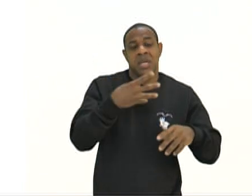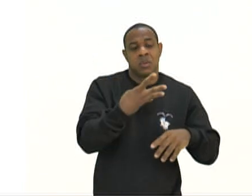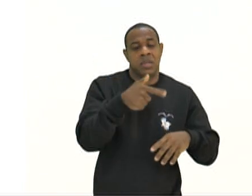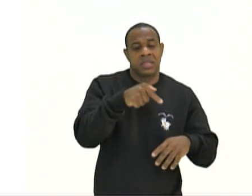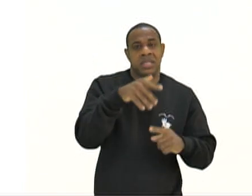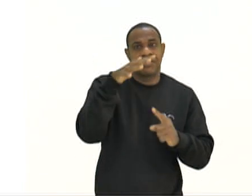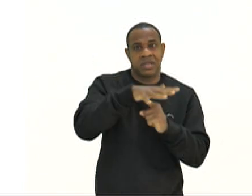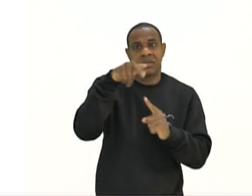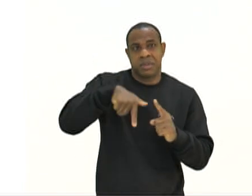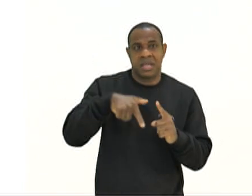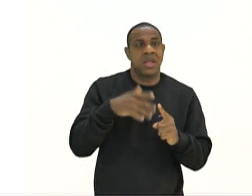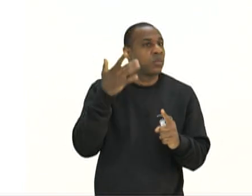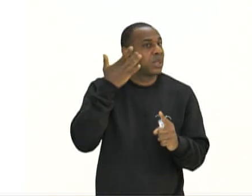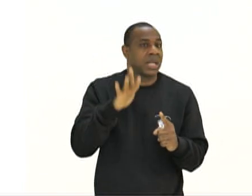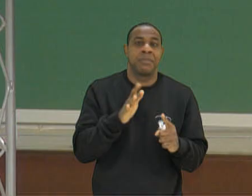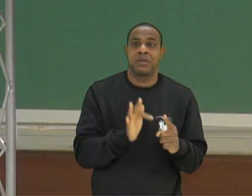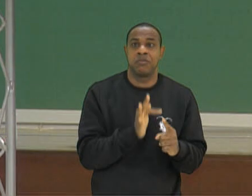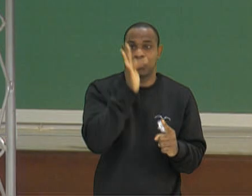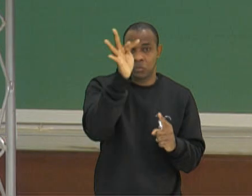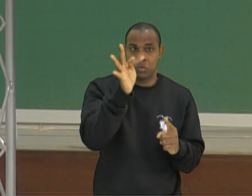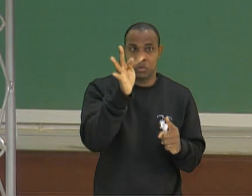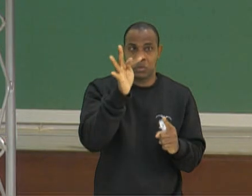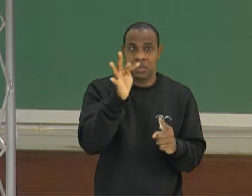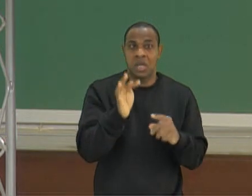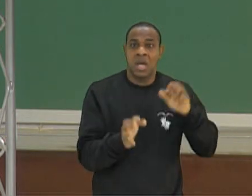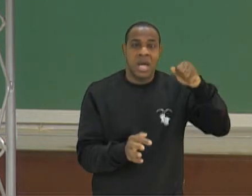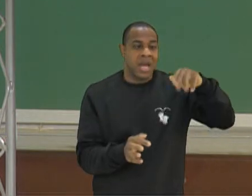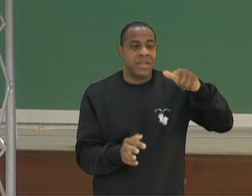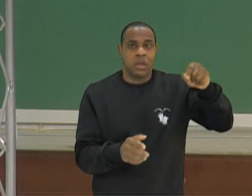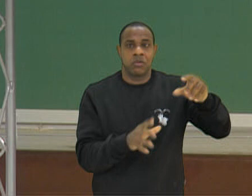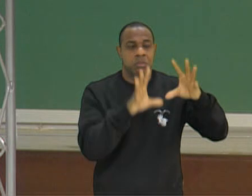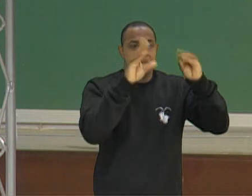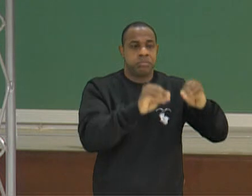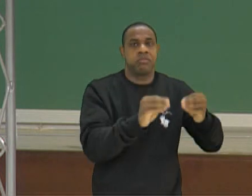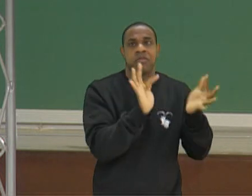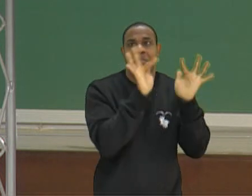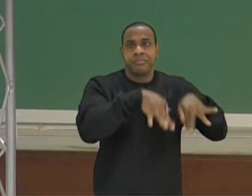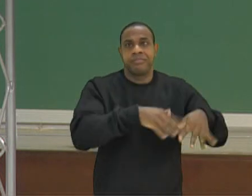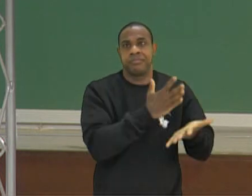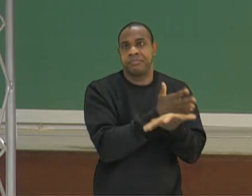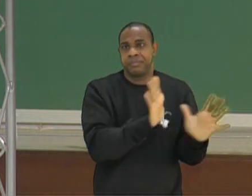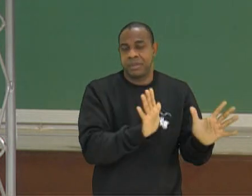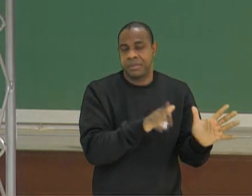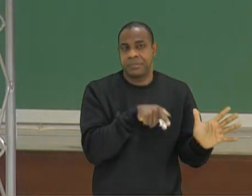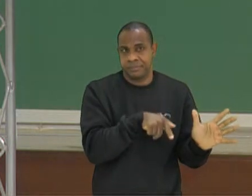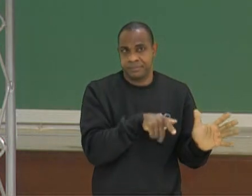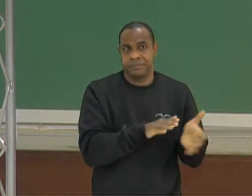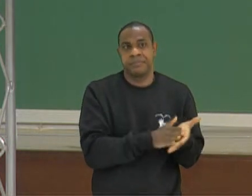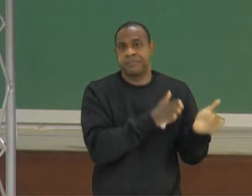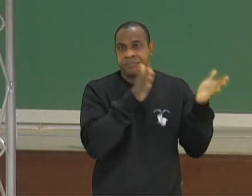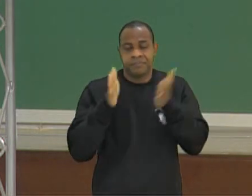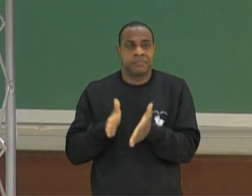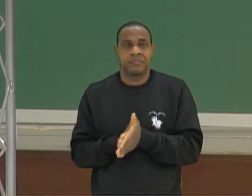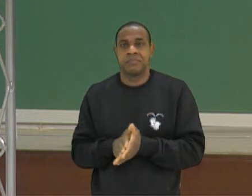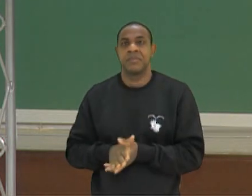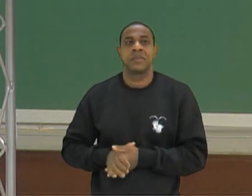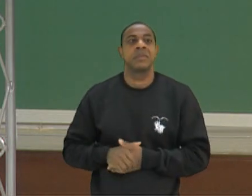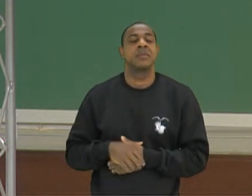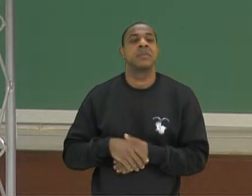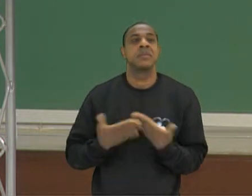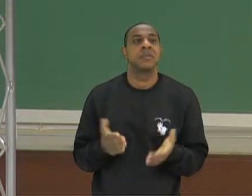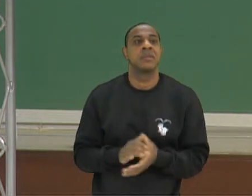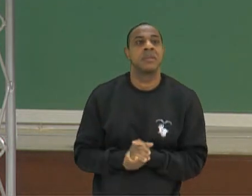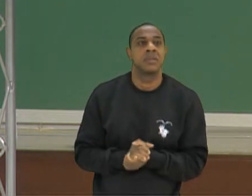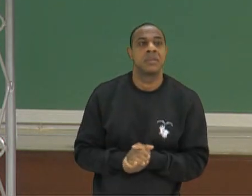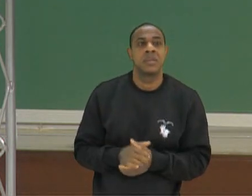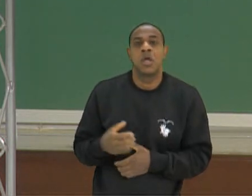3 de julho, certo? Vamos avançar mais um pouquinho. Perceba que eu estou retomando um pouquinho o aspecto temporal. Vamos ali, ó. É